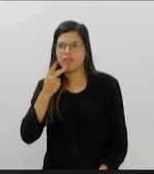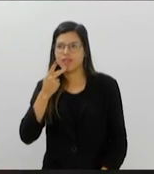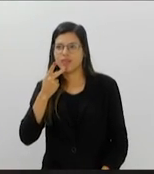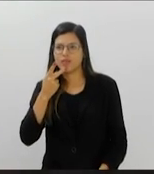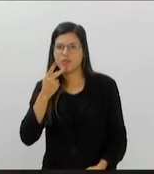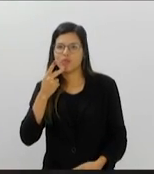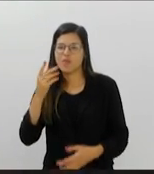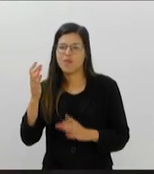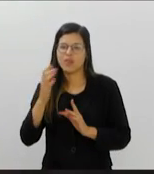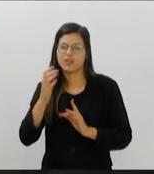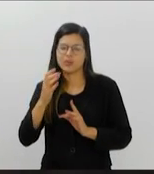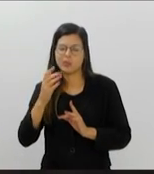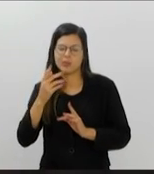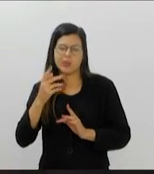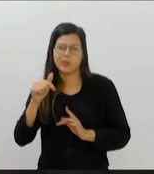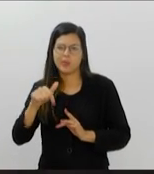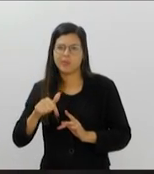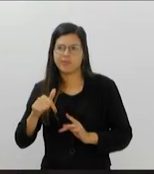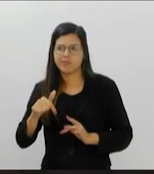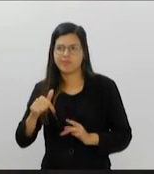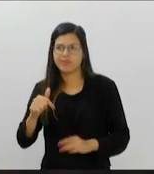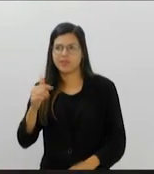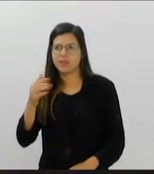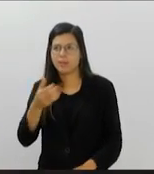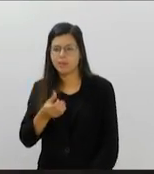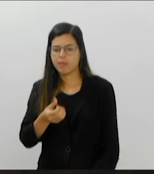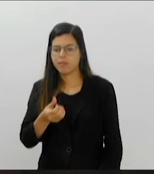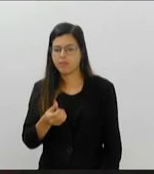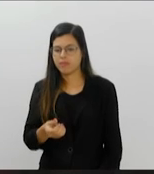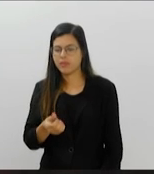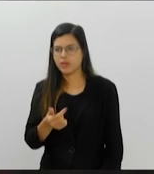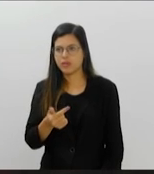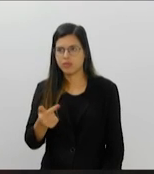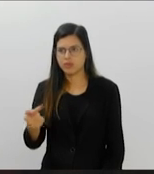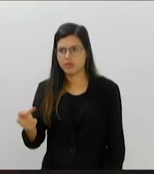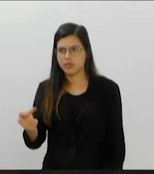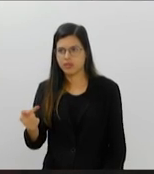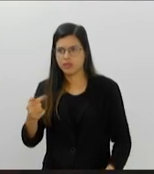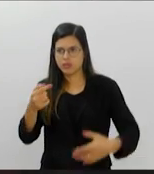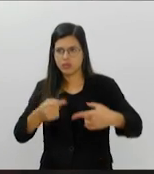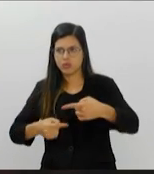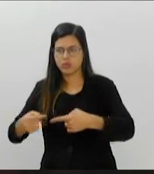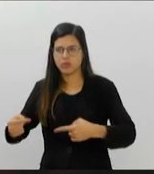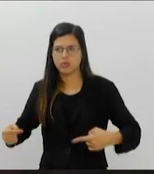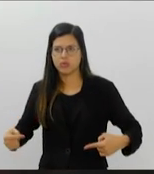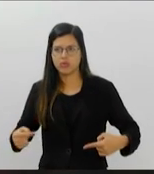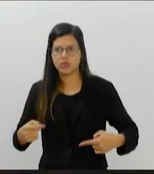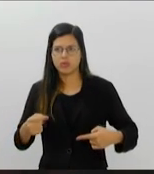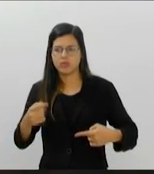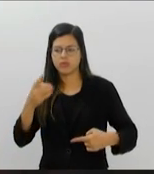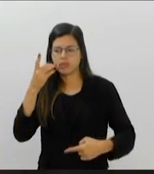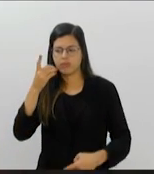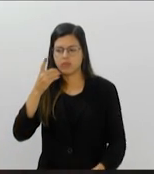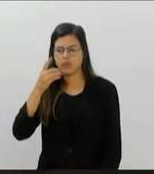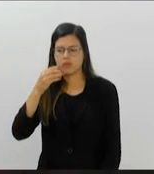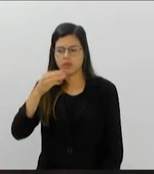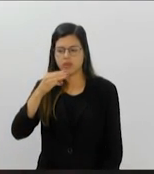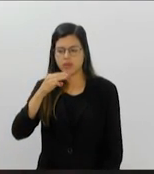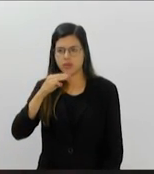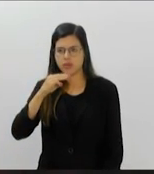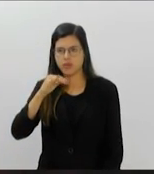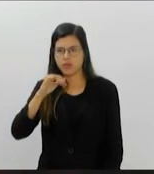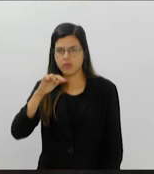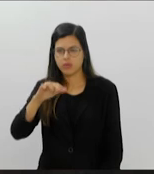eu achei que tinha votado. Então, em votação, 627, que tinha acabado de ser discutido e muito bem discutido pelo deputado Mink, senhores que